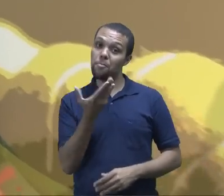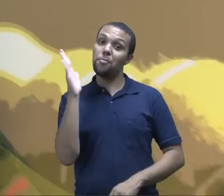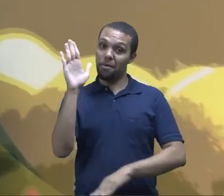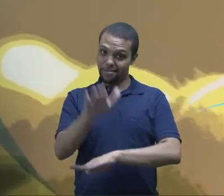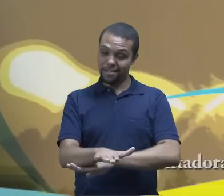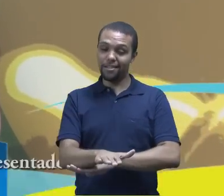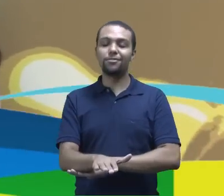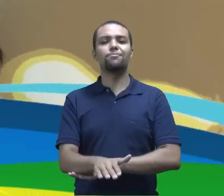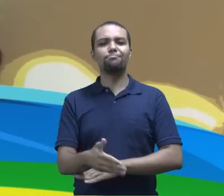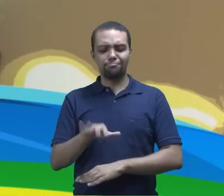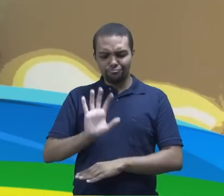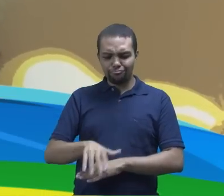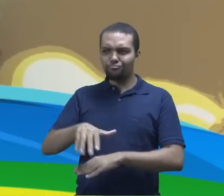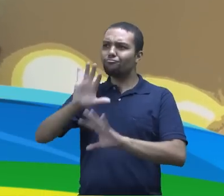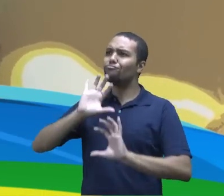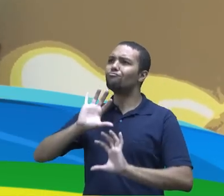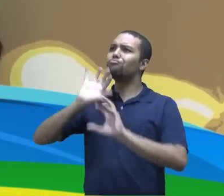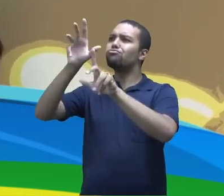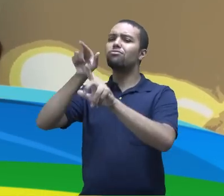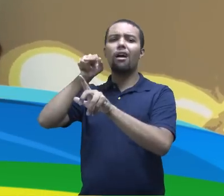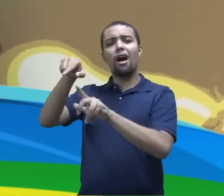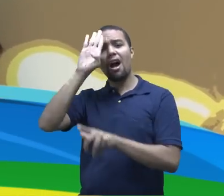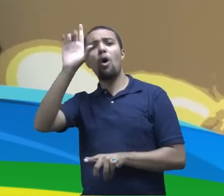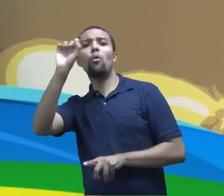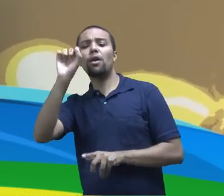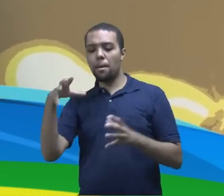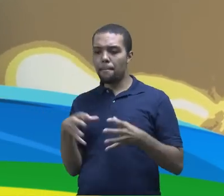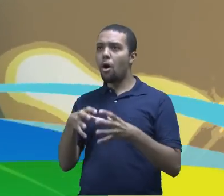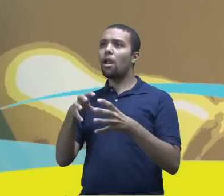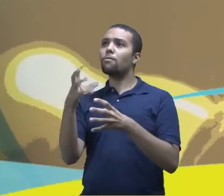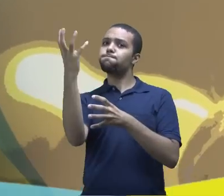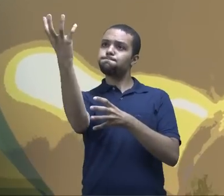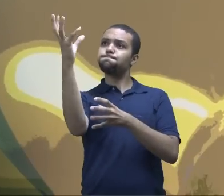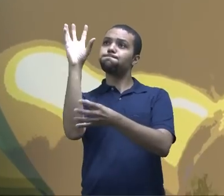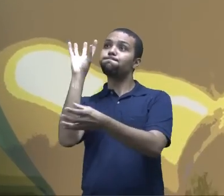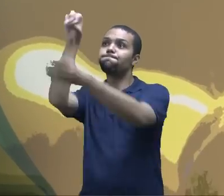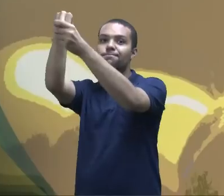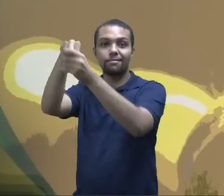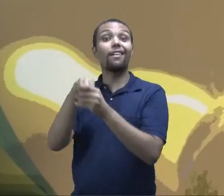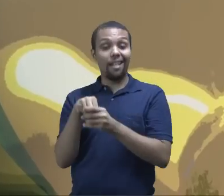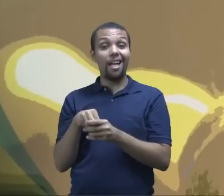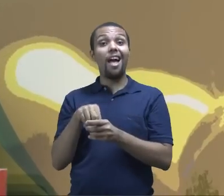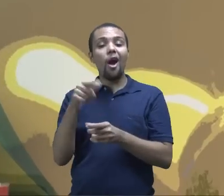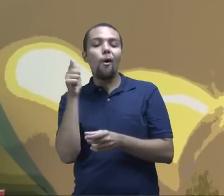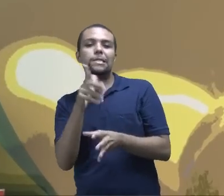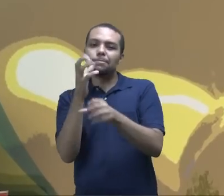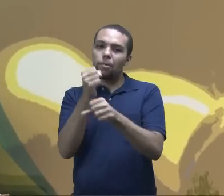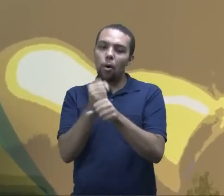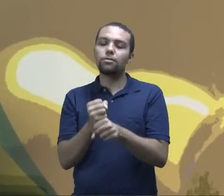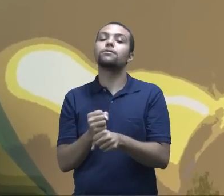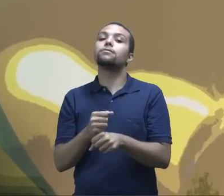Olá, muito boa tarde. Bola na cesta. Esse é o principal objetivo do basquete. E eles fazem de tudo para obter